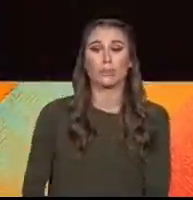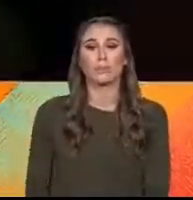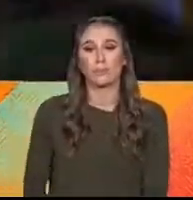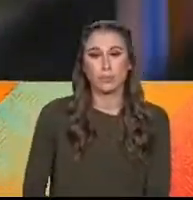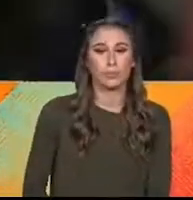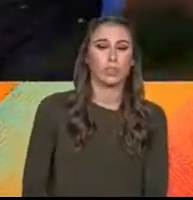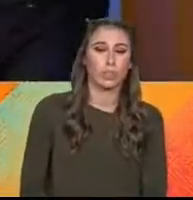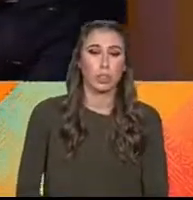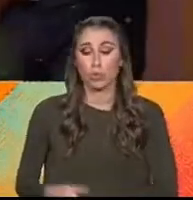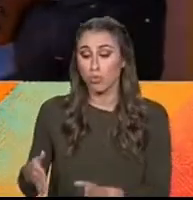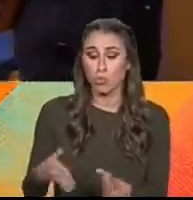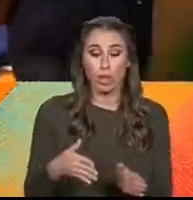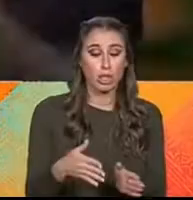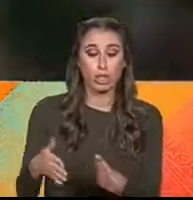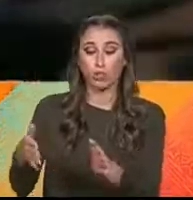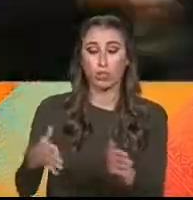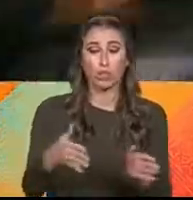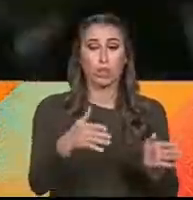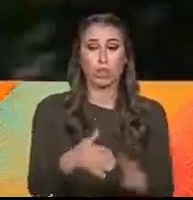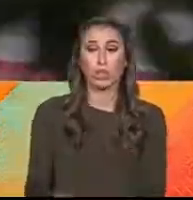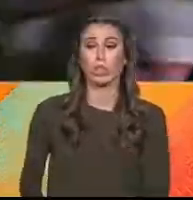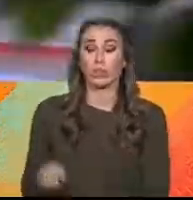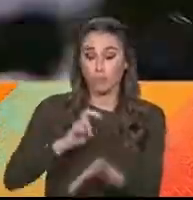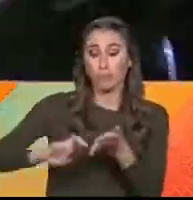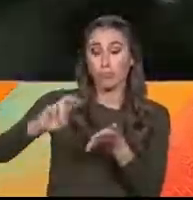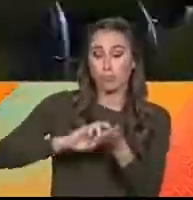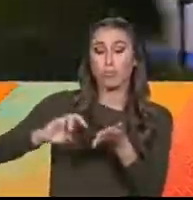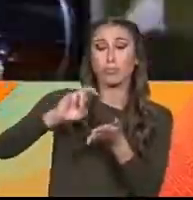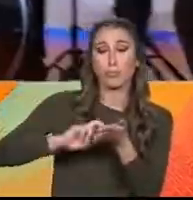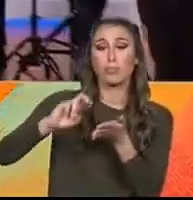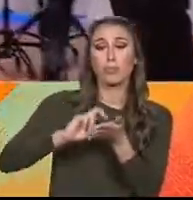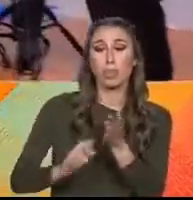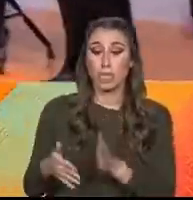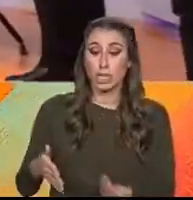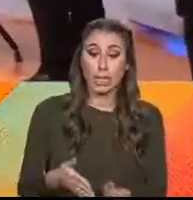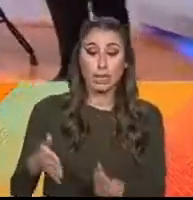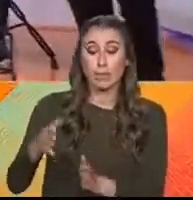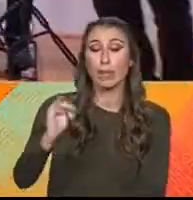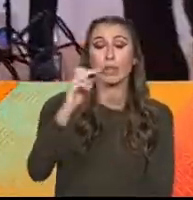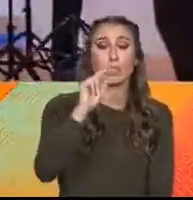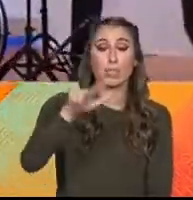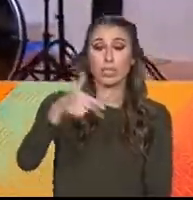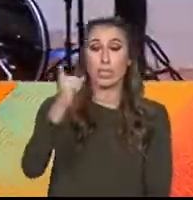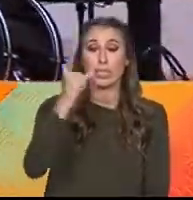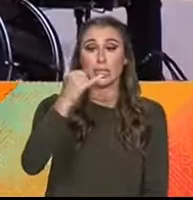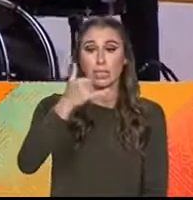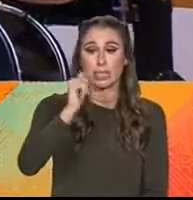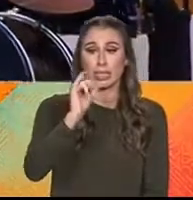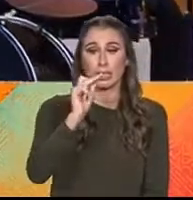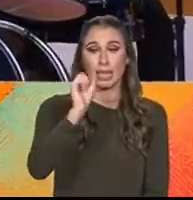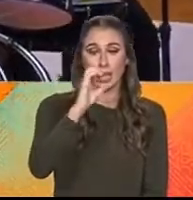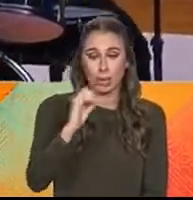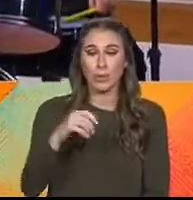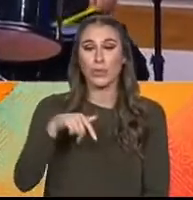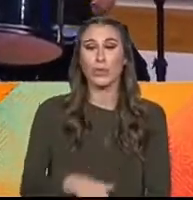Faz-se caminho, caminhando, caminho de Santiago.